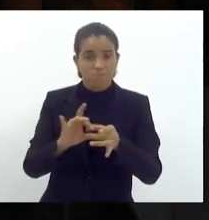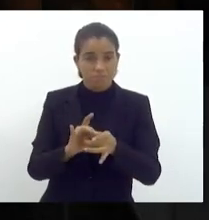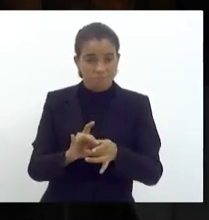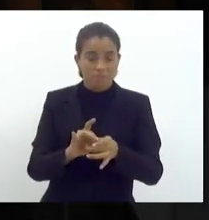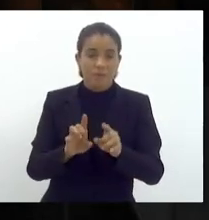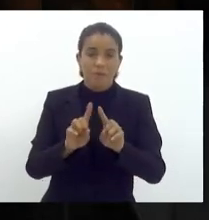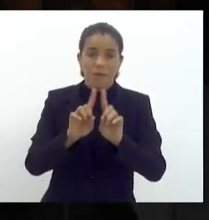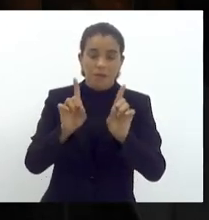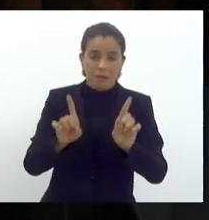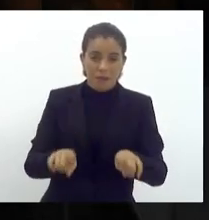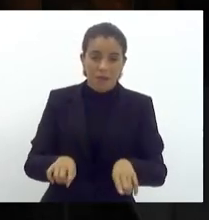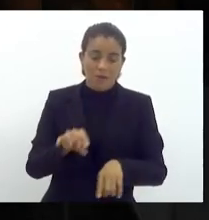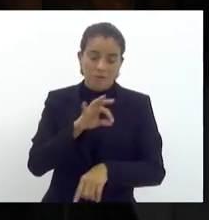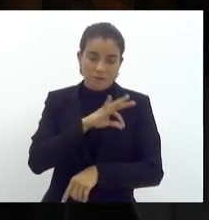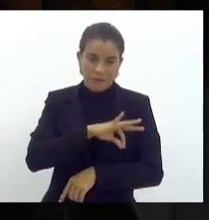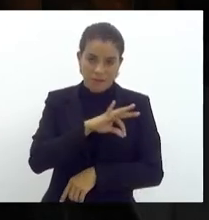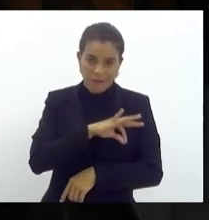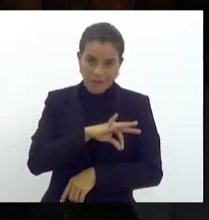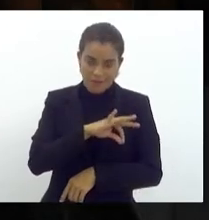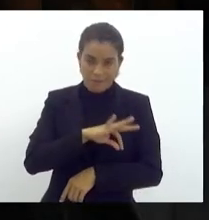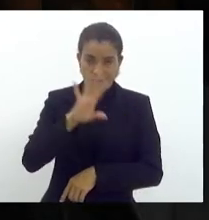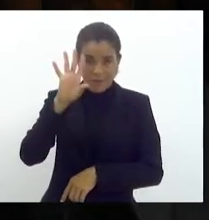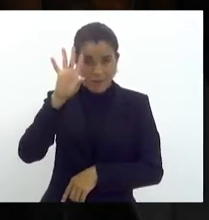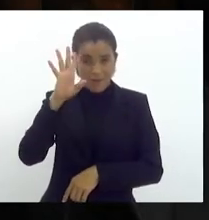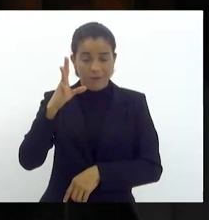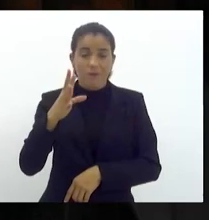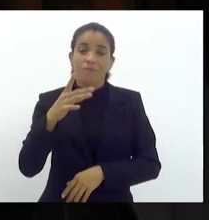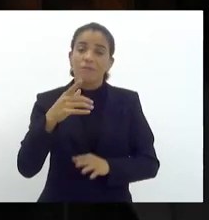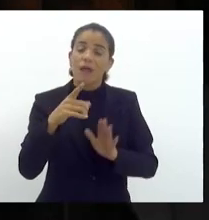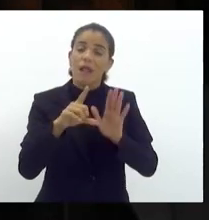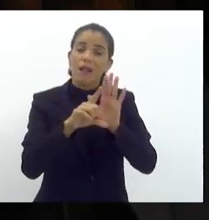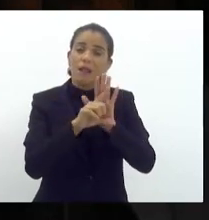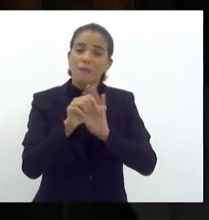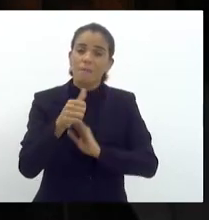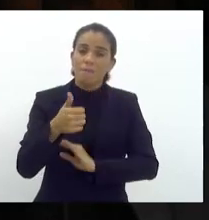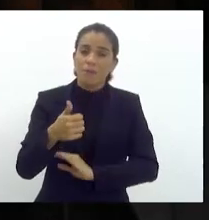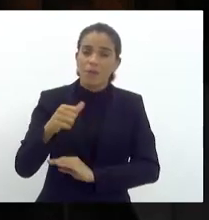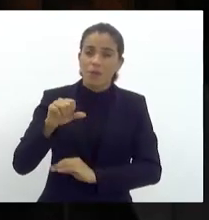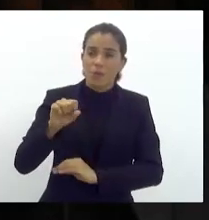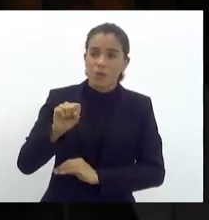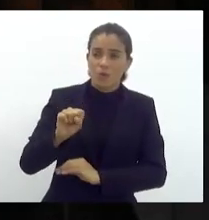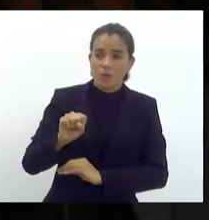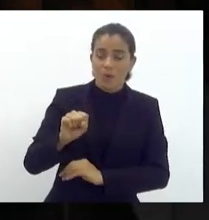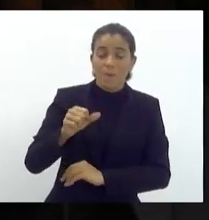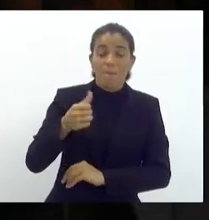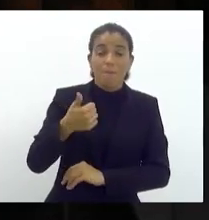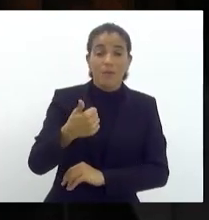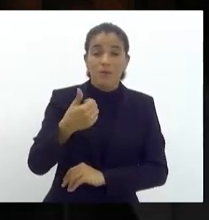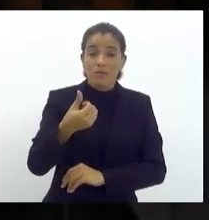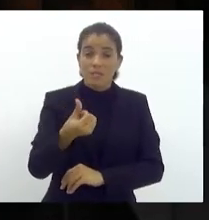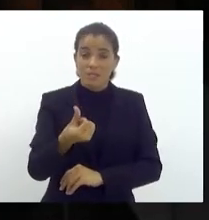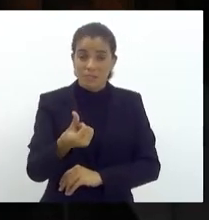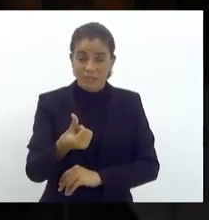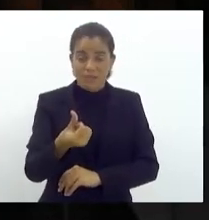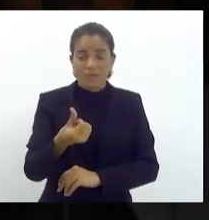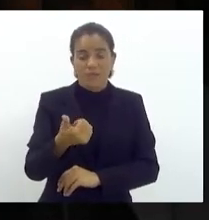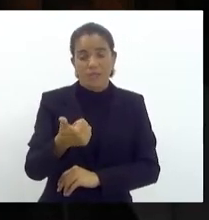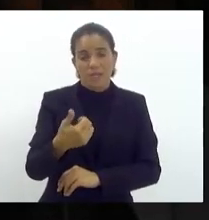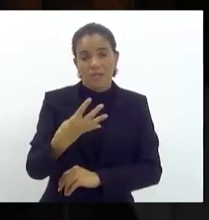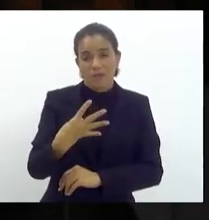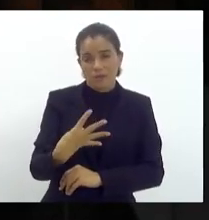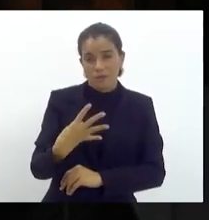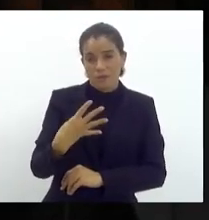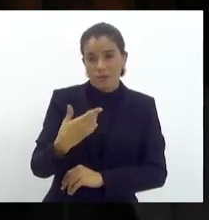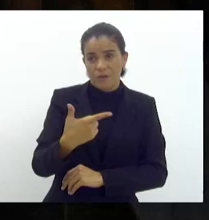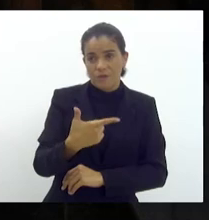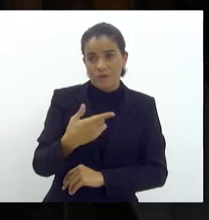cargos e salários definido na lei 186 1614 de